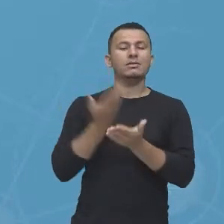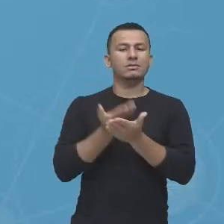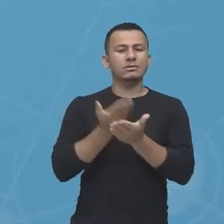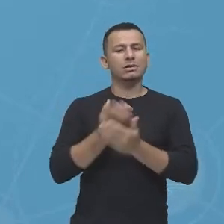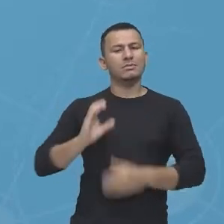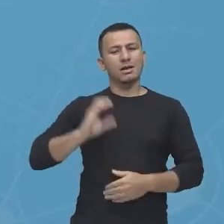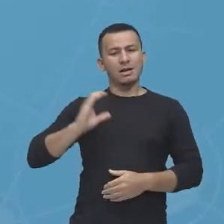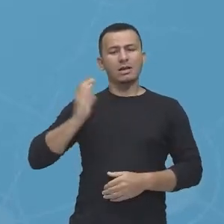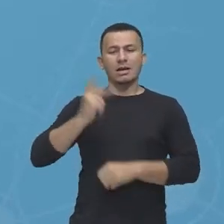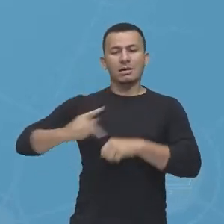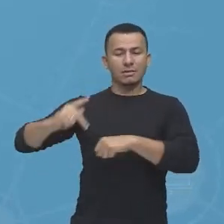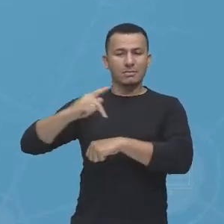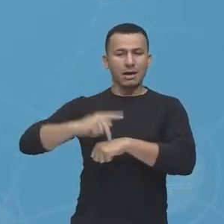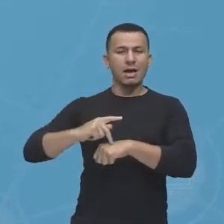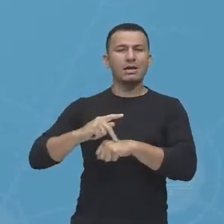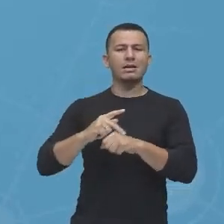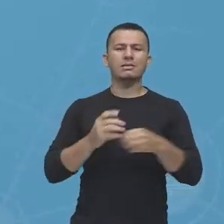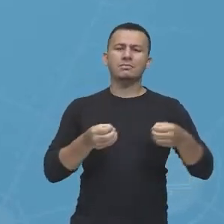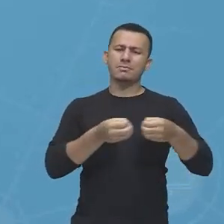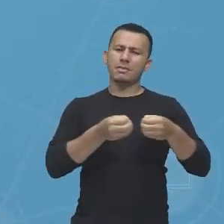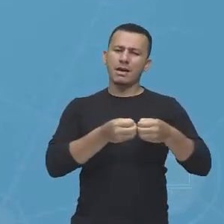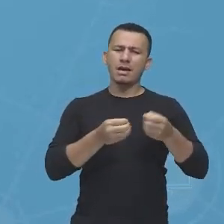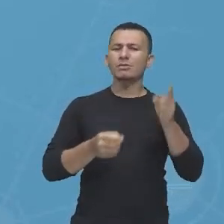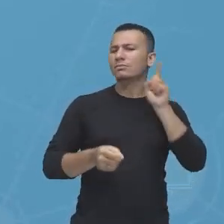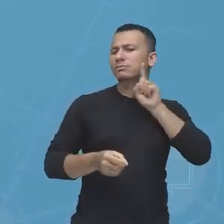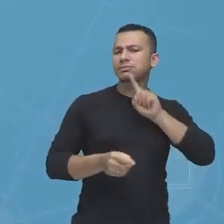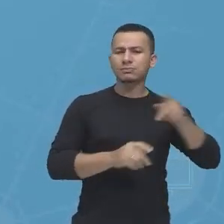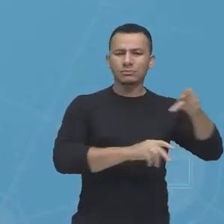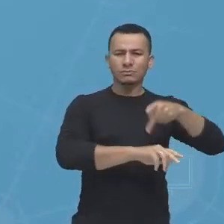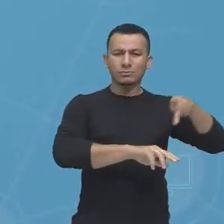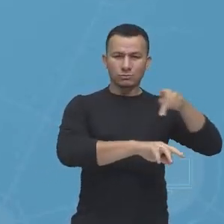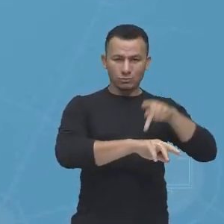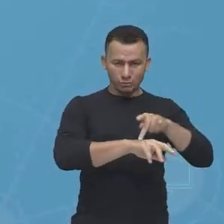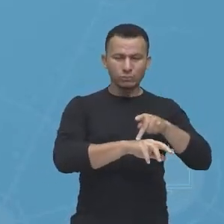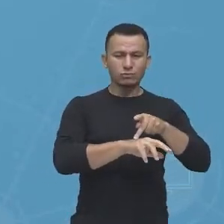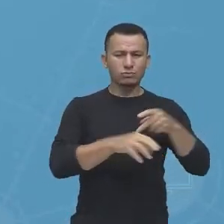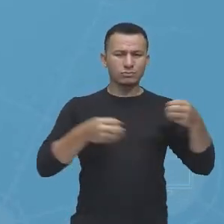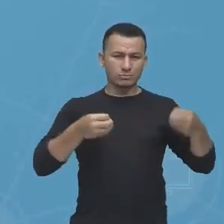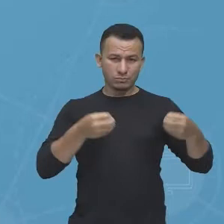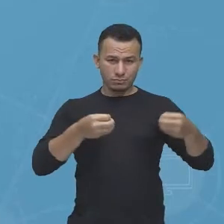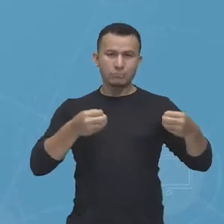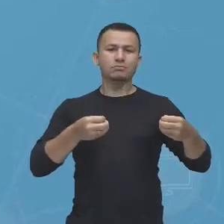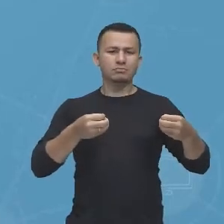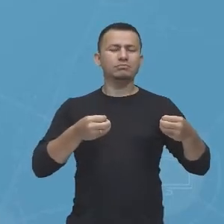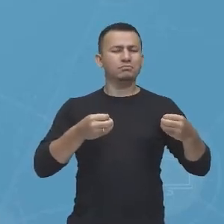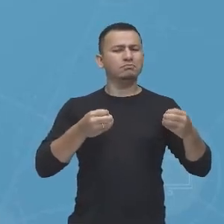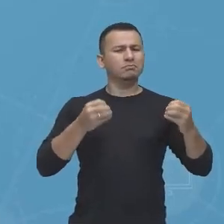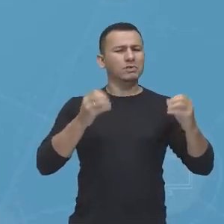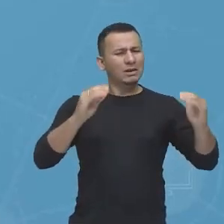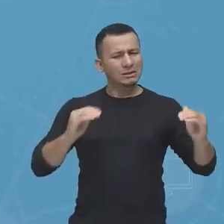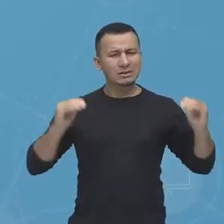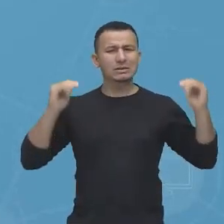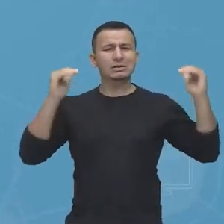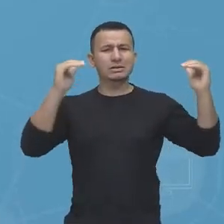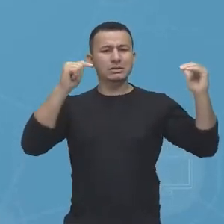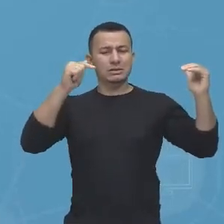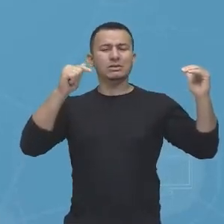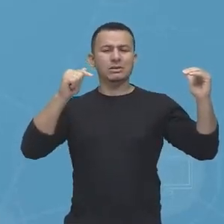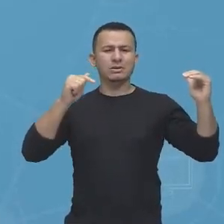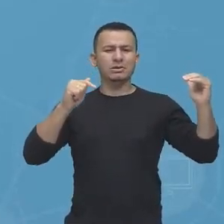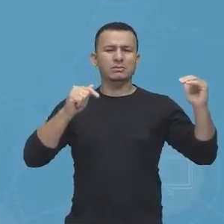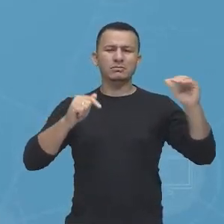um país vizinho dos Estados Unidos, um país que fica lá mesmo no limite lá do